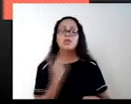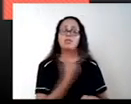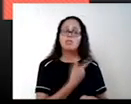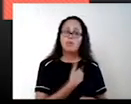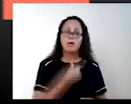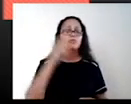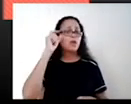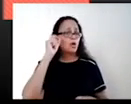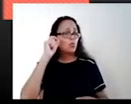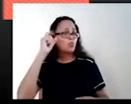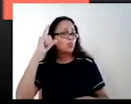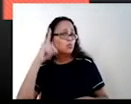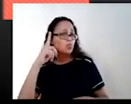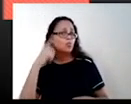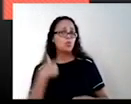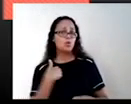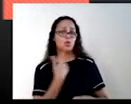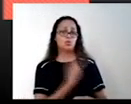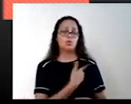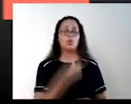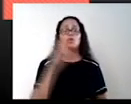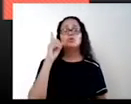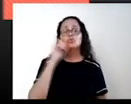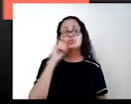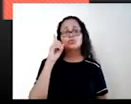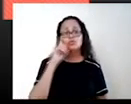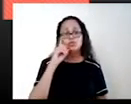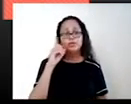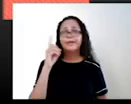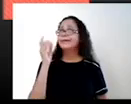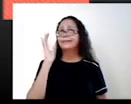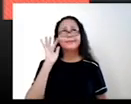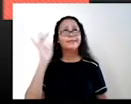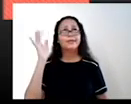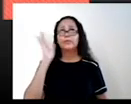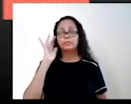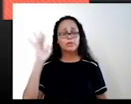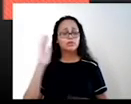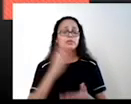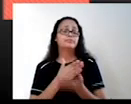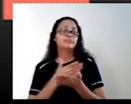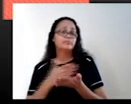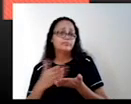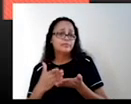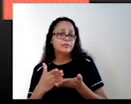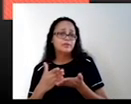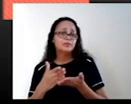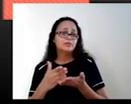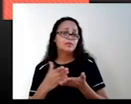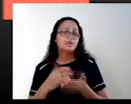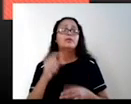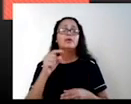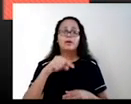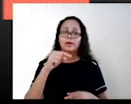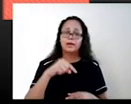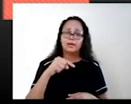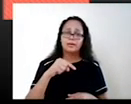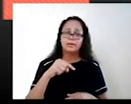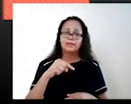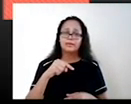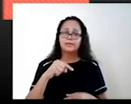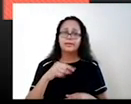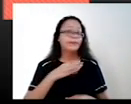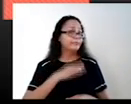nosso dia a dia, que nós às vezes nem imaginamos que elas tiveram origem aqui, justamente não vieram